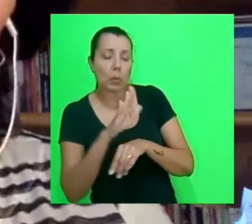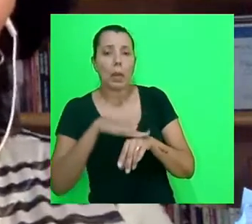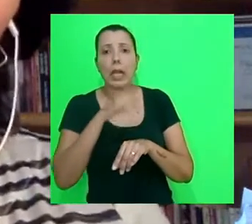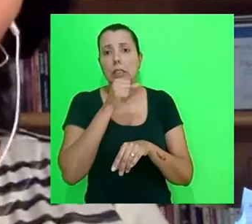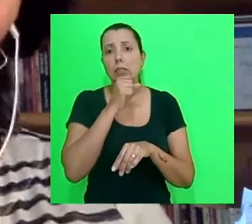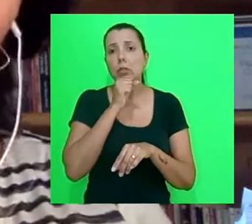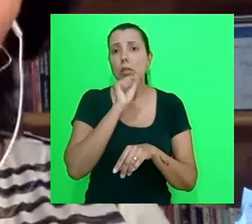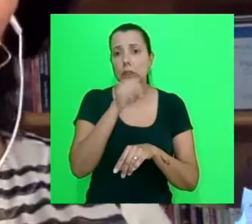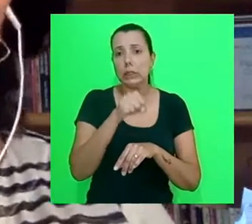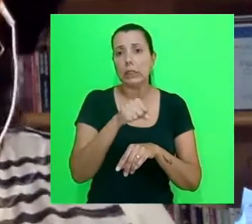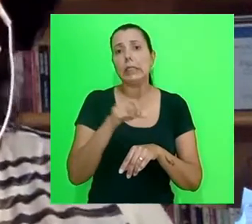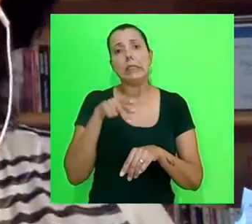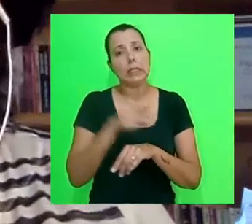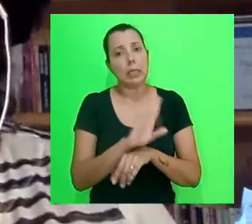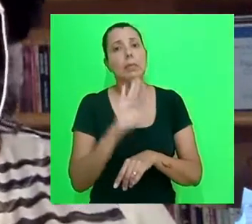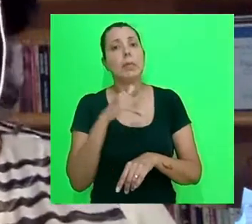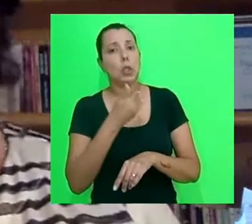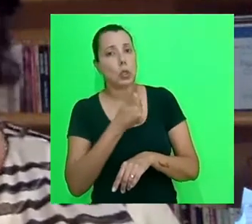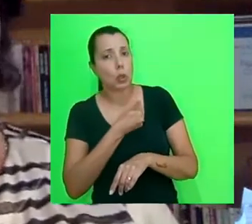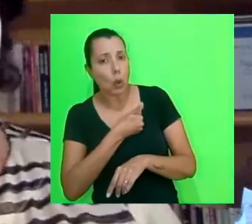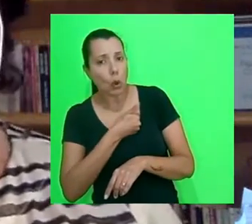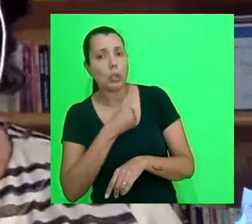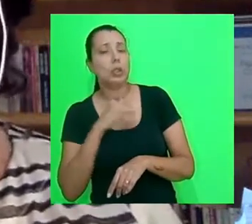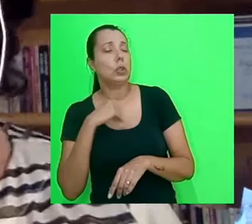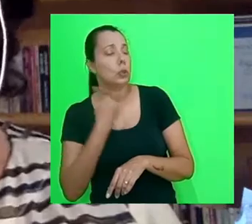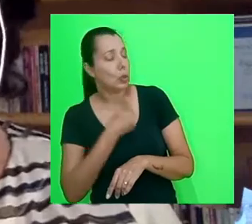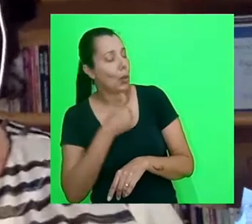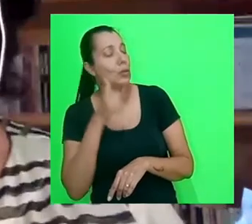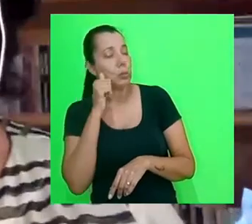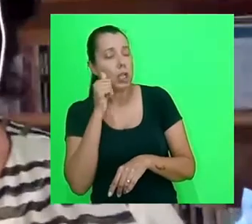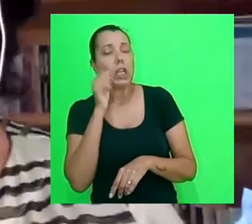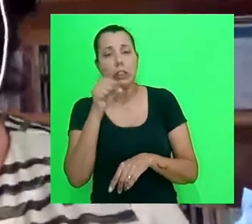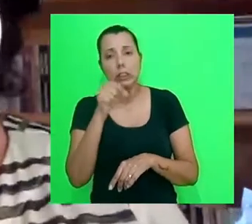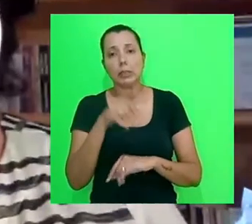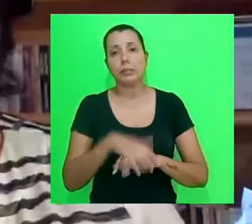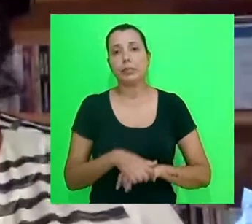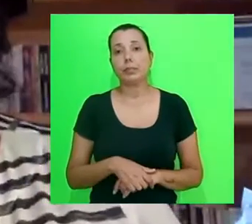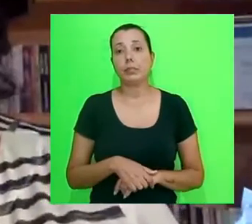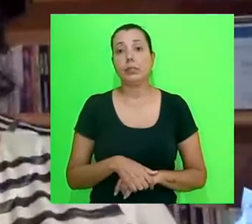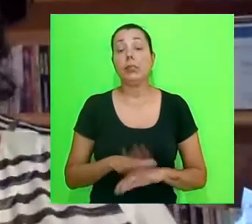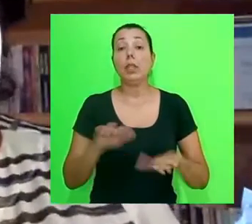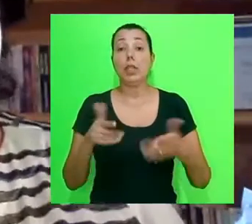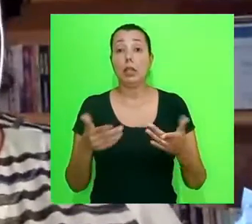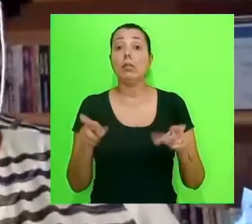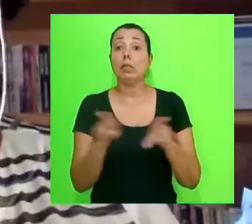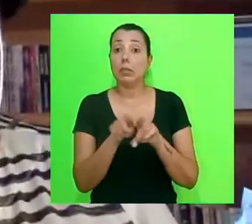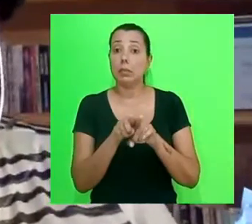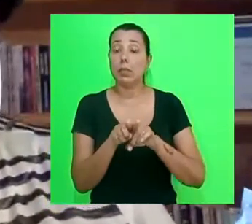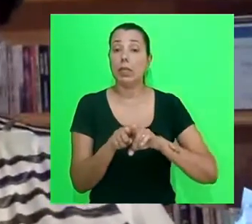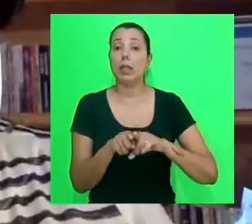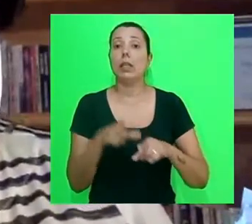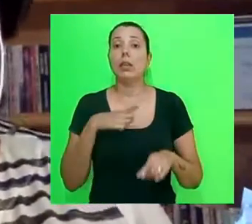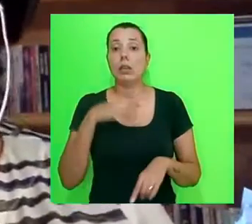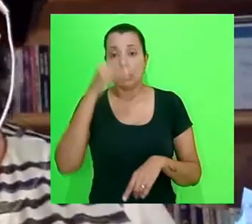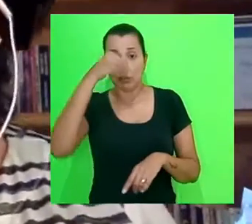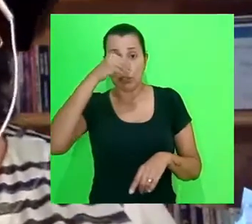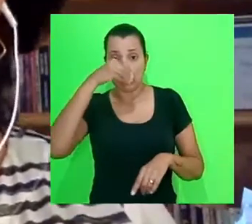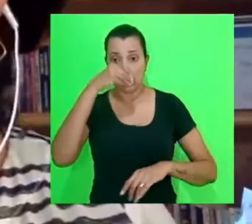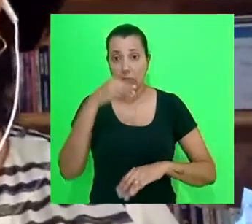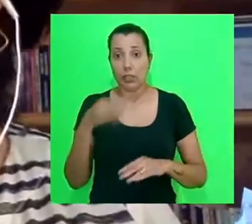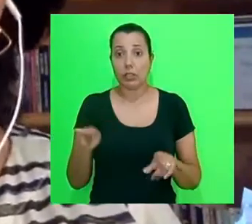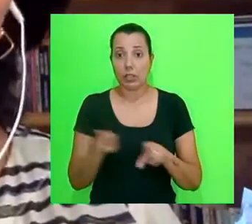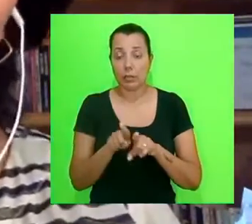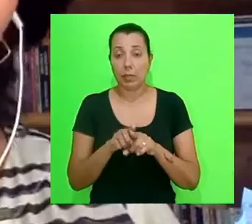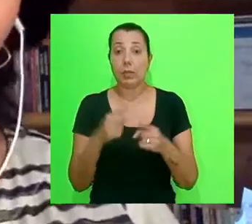assim, das pessoas, pelas fragilidades a que estão expostas. Afinal de contas, não estamos falando de uma gripezinha, nós